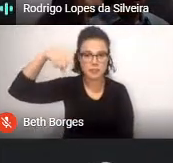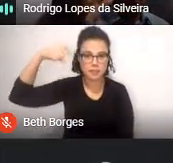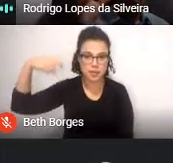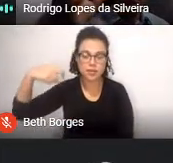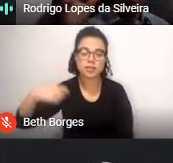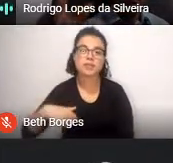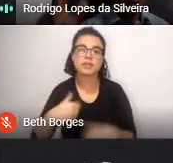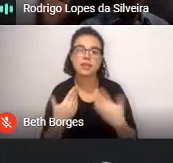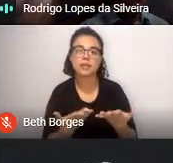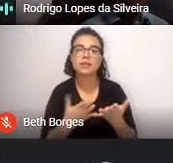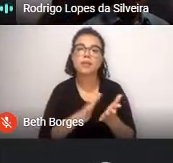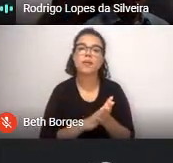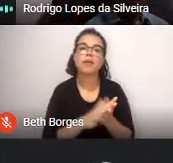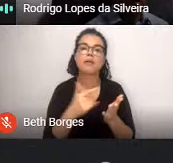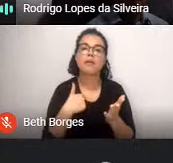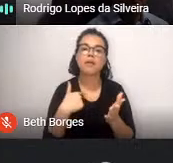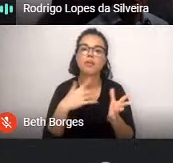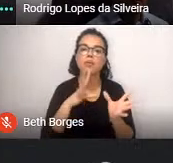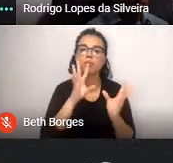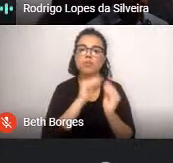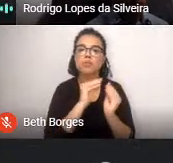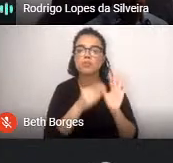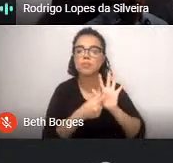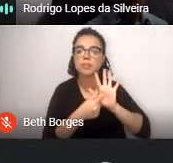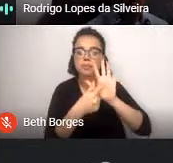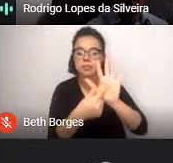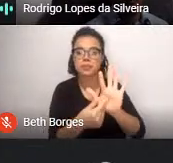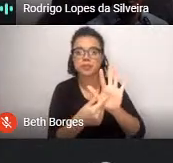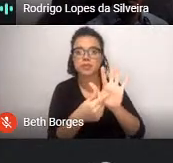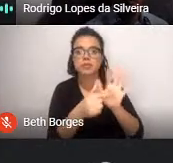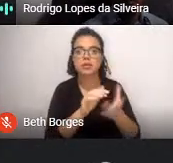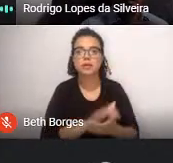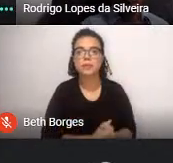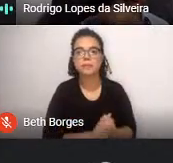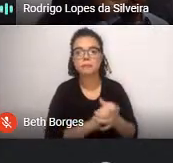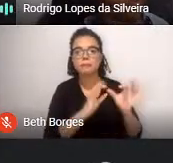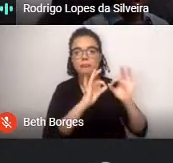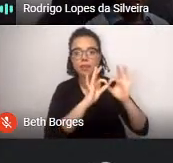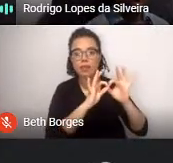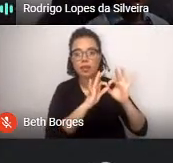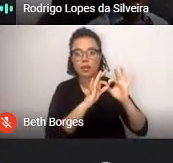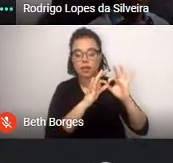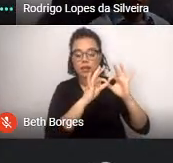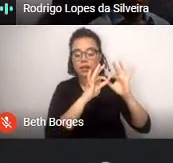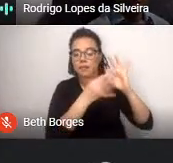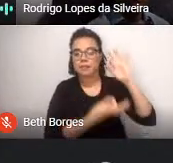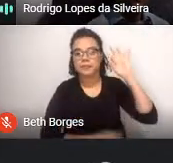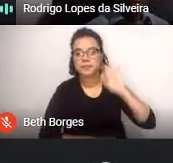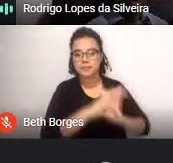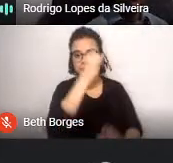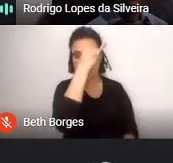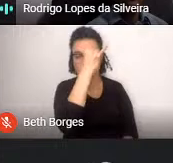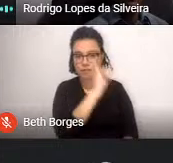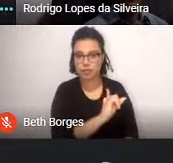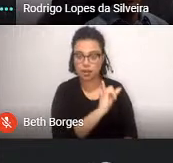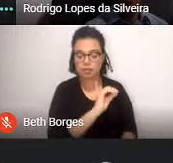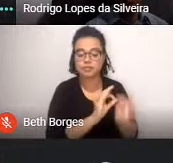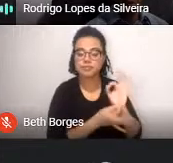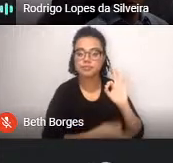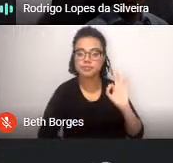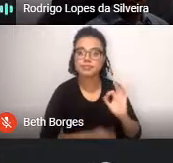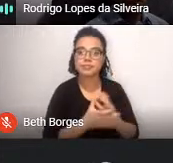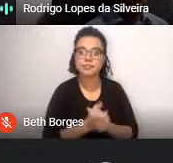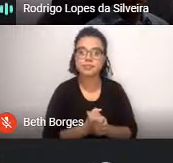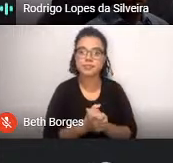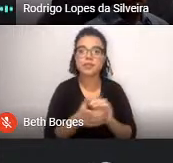muito extenso, mas hipnose e mindfulness, tá? Sou instrutor de mindfulness e meditação, e a gente pode utilizar tudo isso associado, tá?